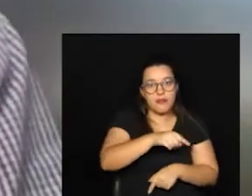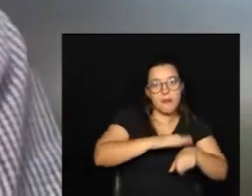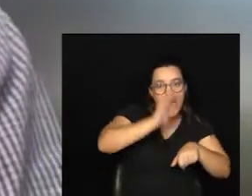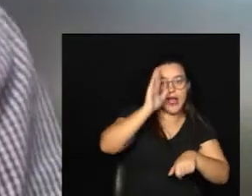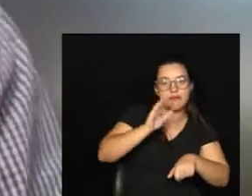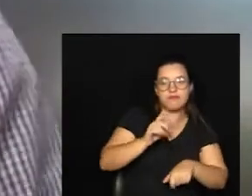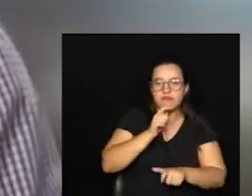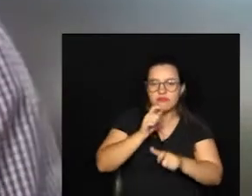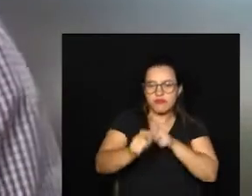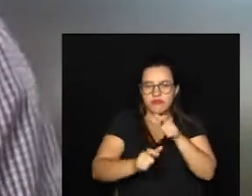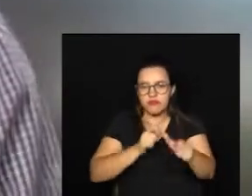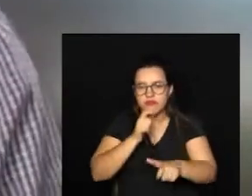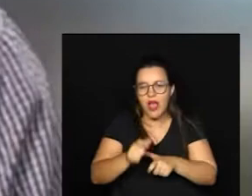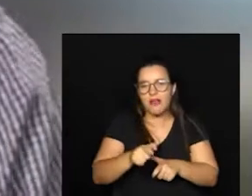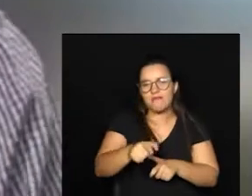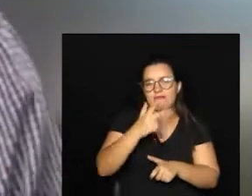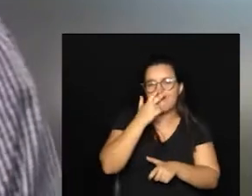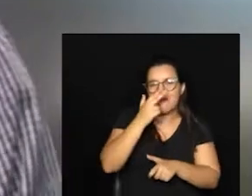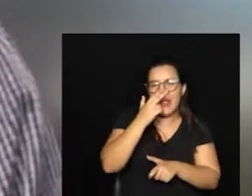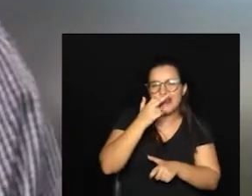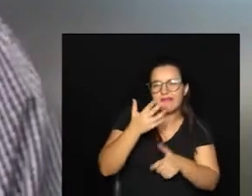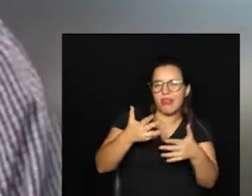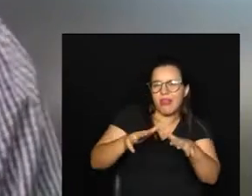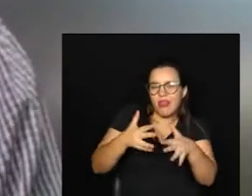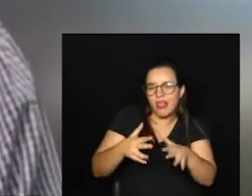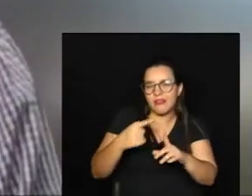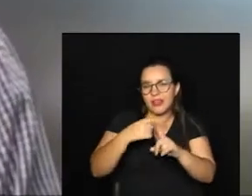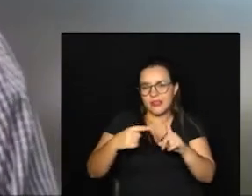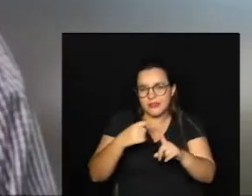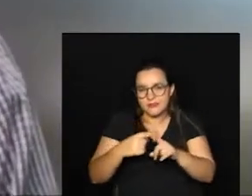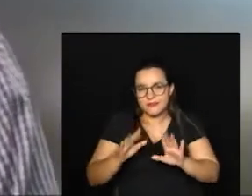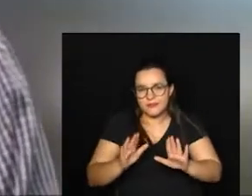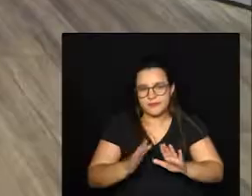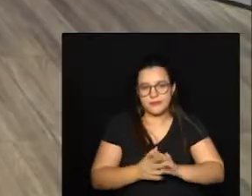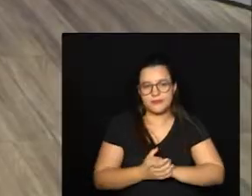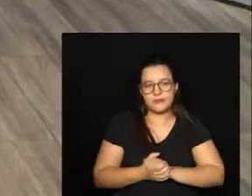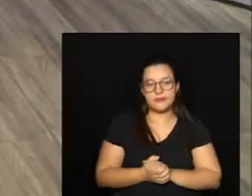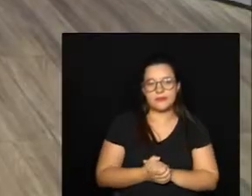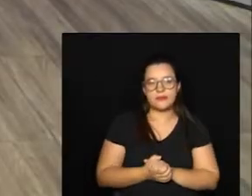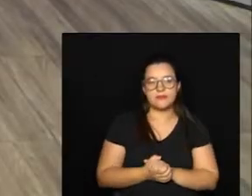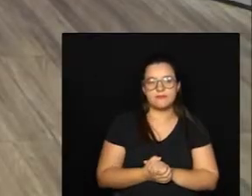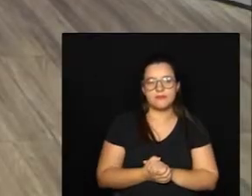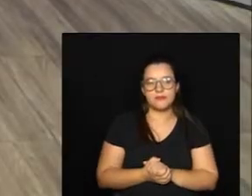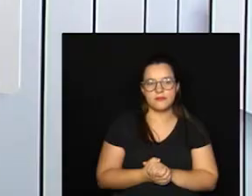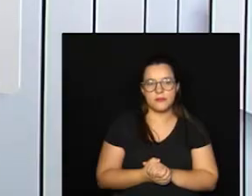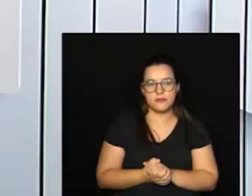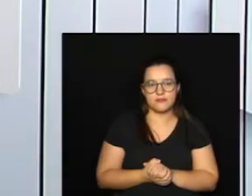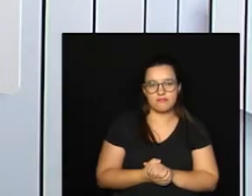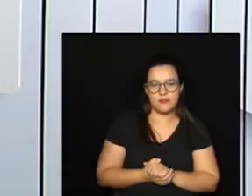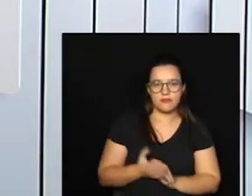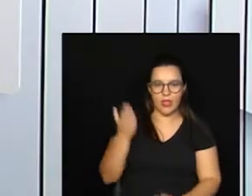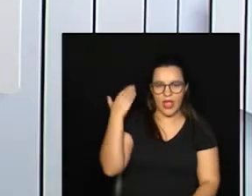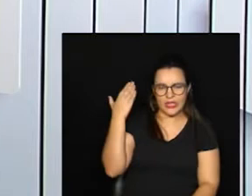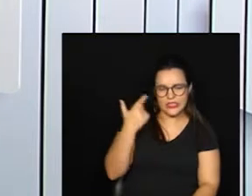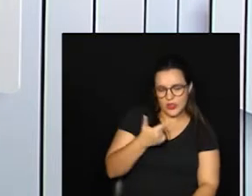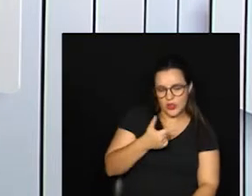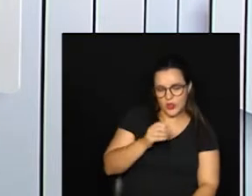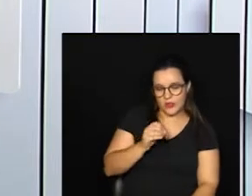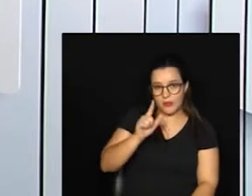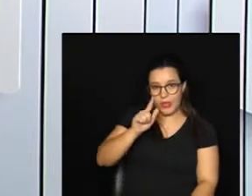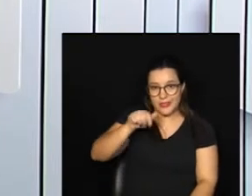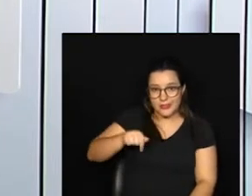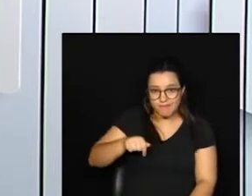assédio sexual tem uma pena muito menor do que a importunação propriamente dita. Em 2017, foi